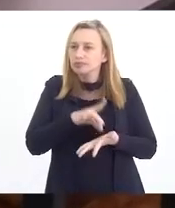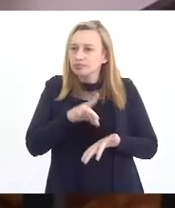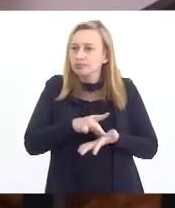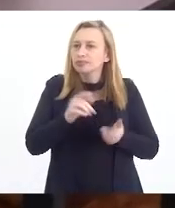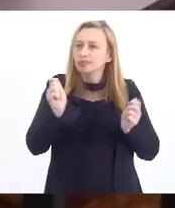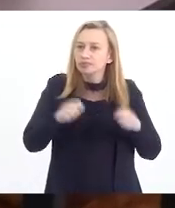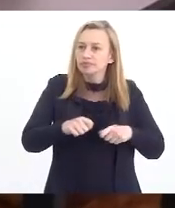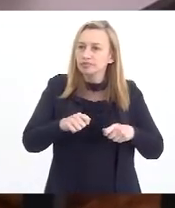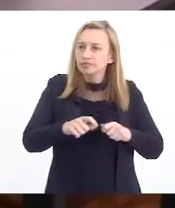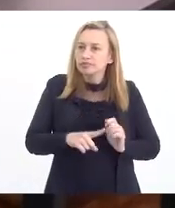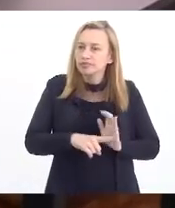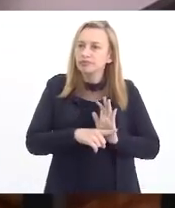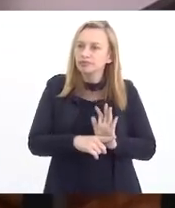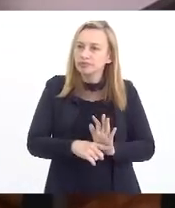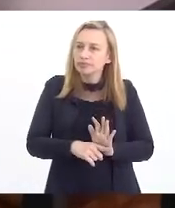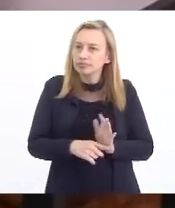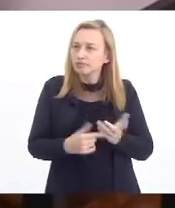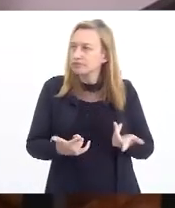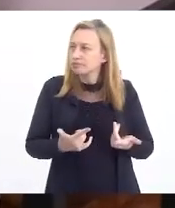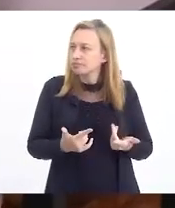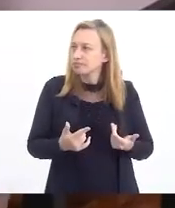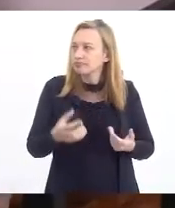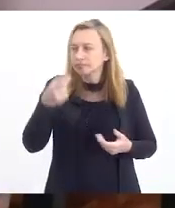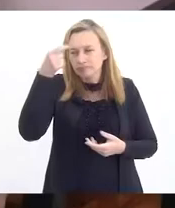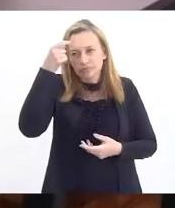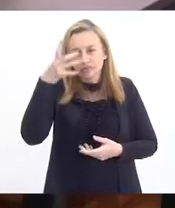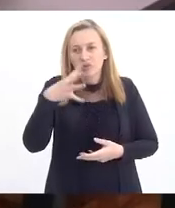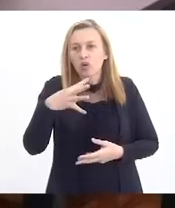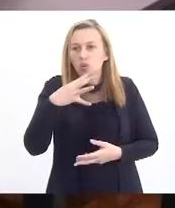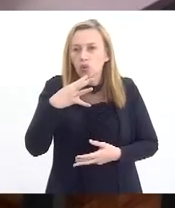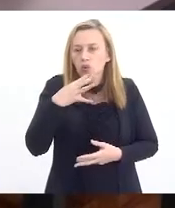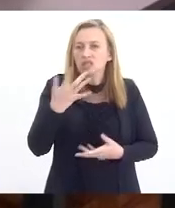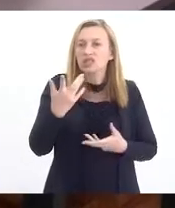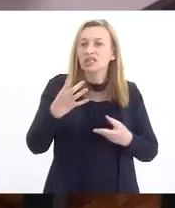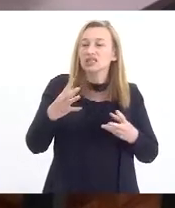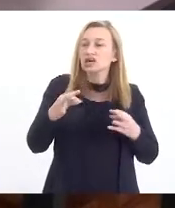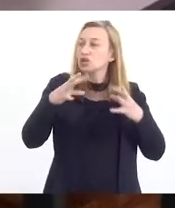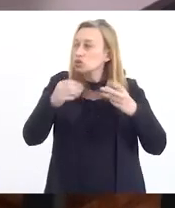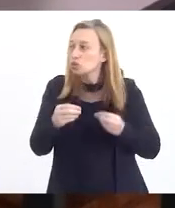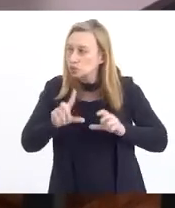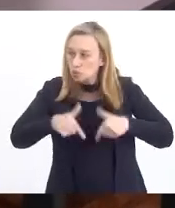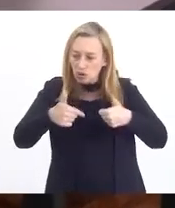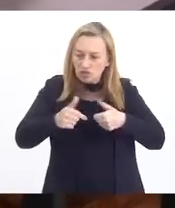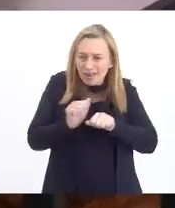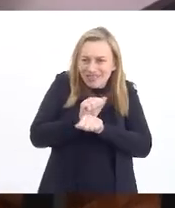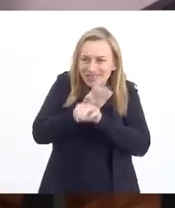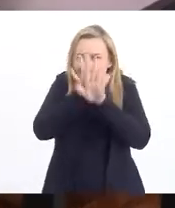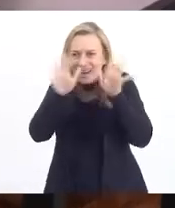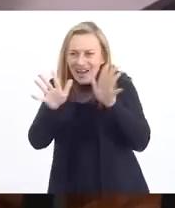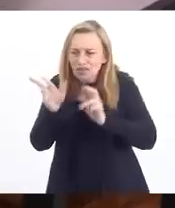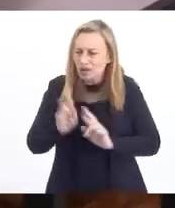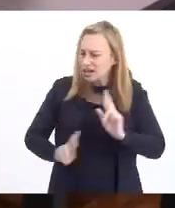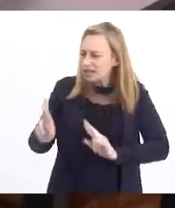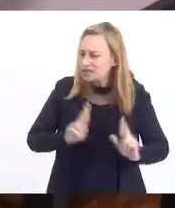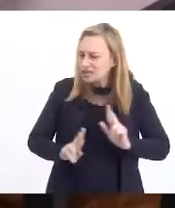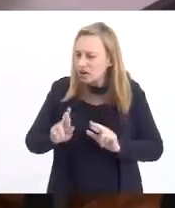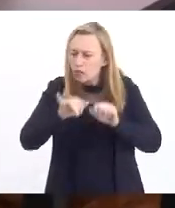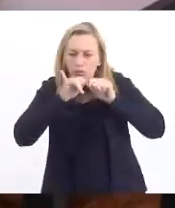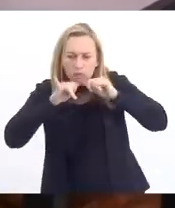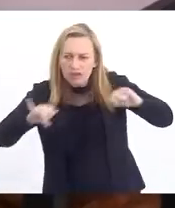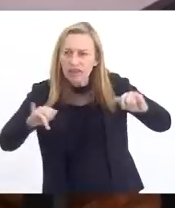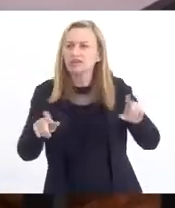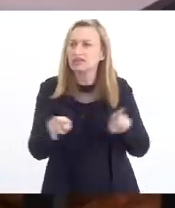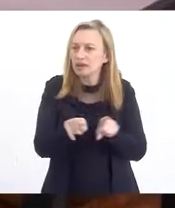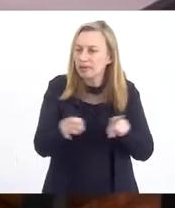estar participando e estar ciente de todos esses atos, né, de forma mais transparente, né, com relação à publicidade também,